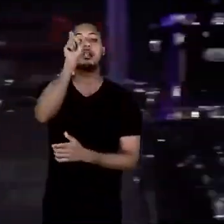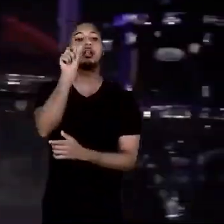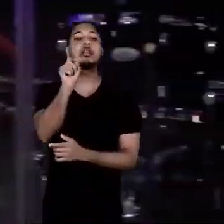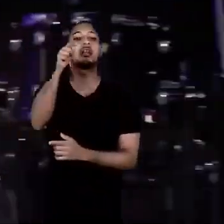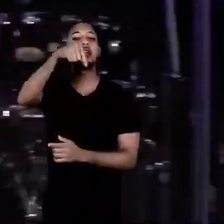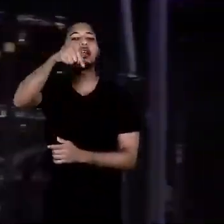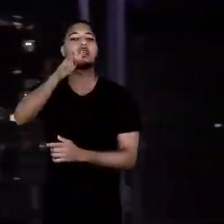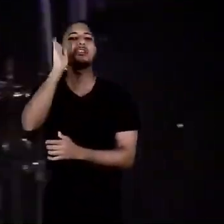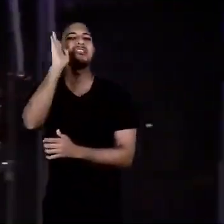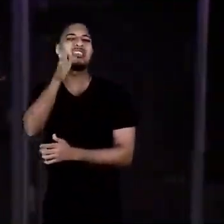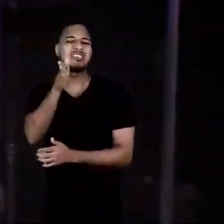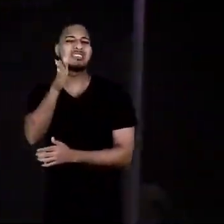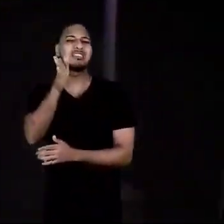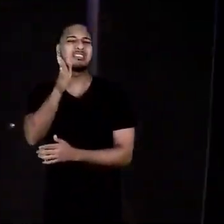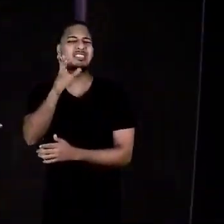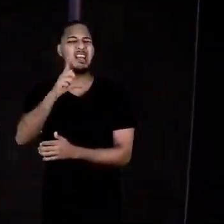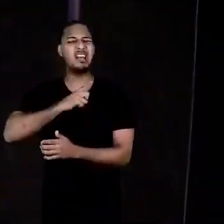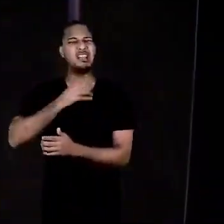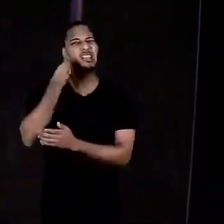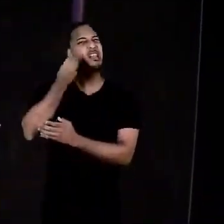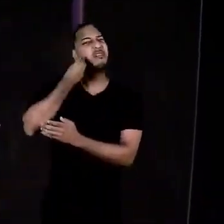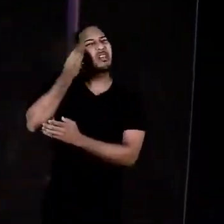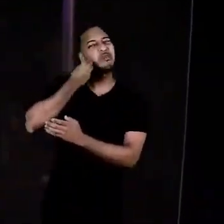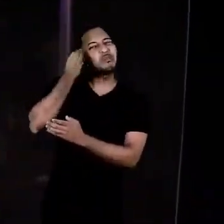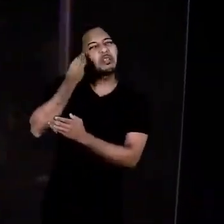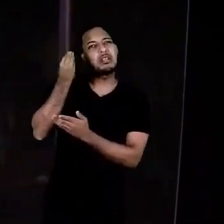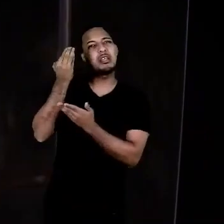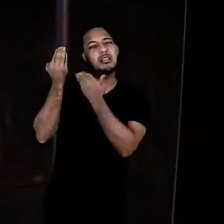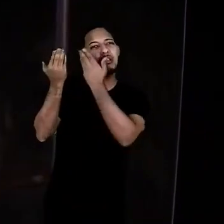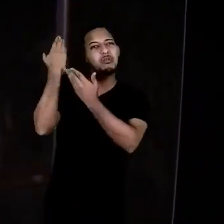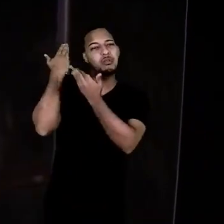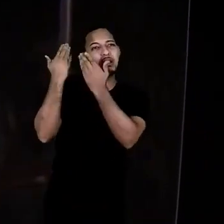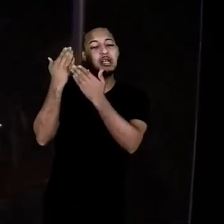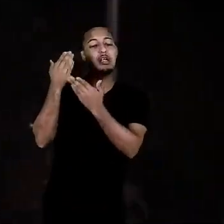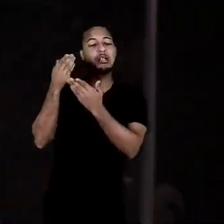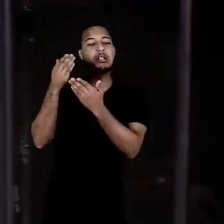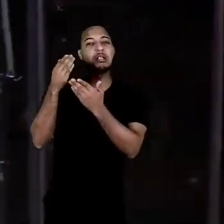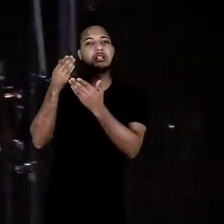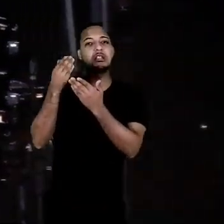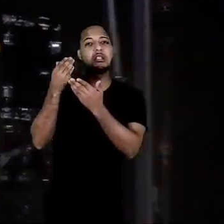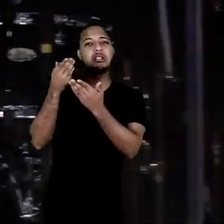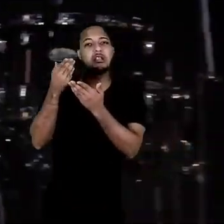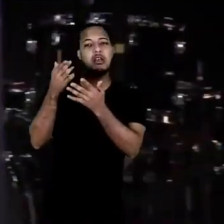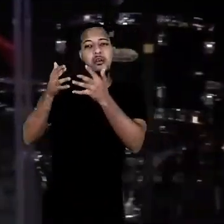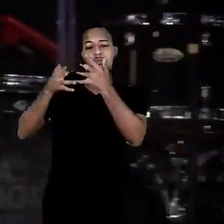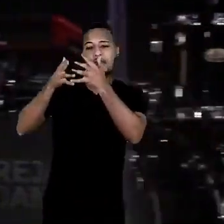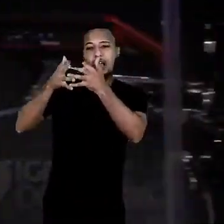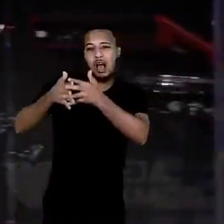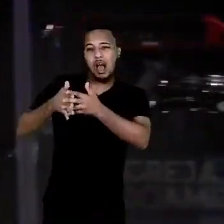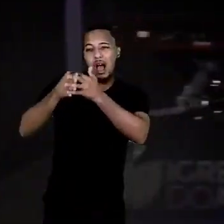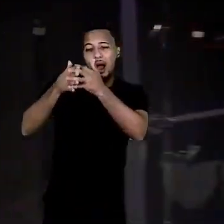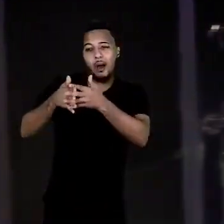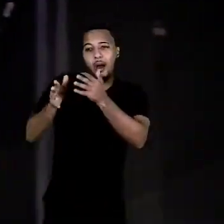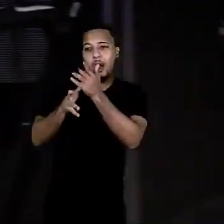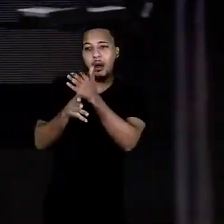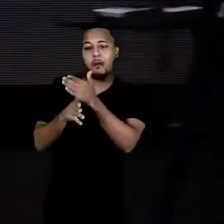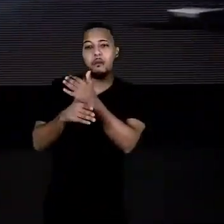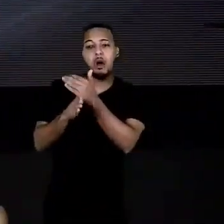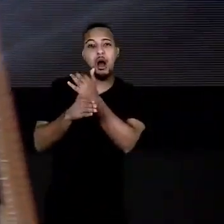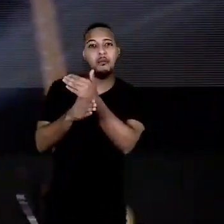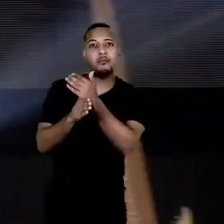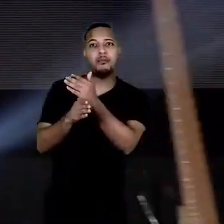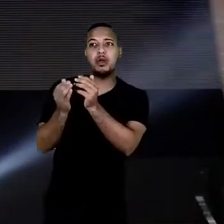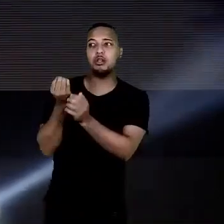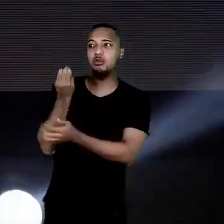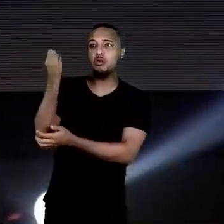um dia já passou pela experiência de se perder em uma viagem? Levanta a mão. Sem medo de ser feliz. Quem aqui já